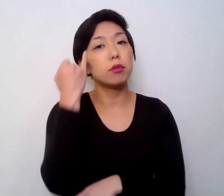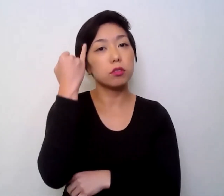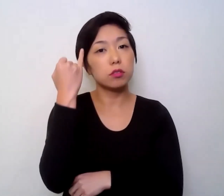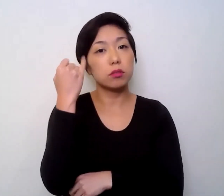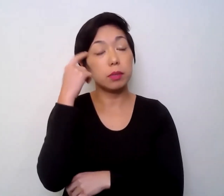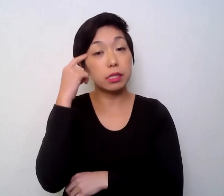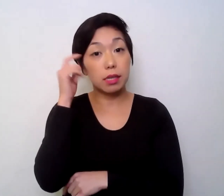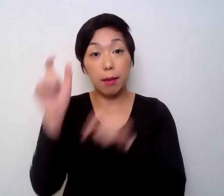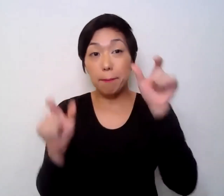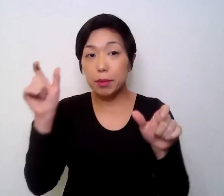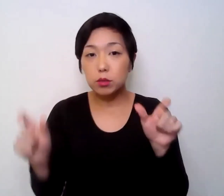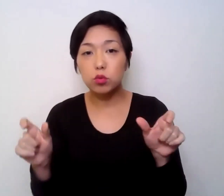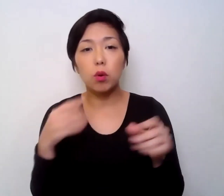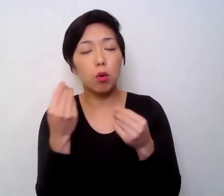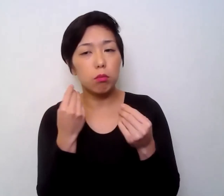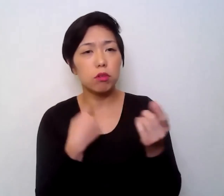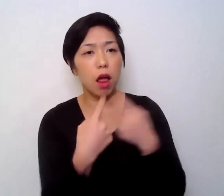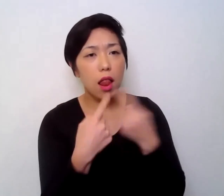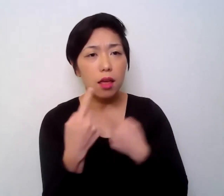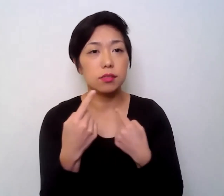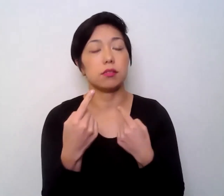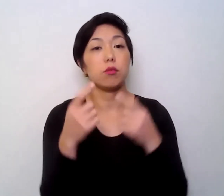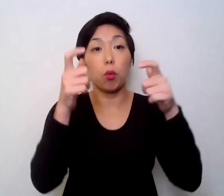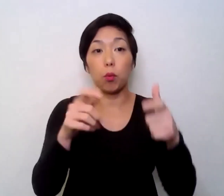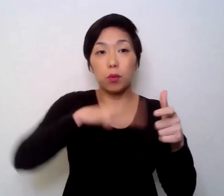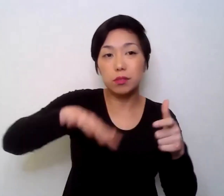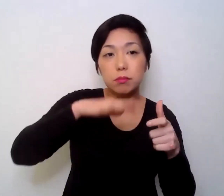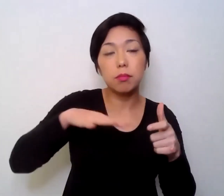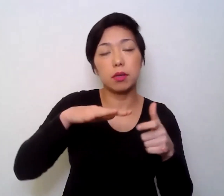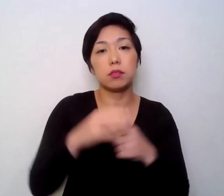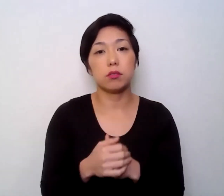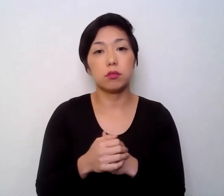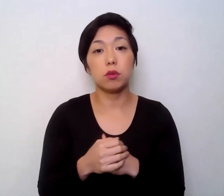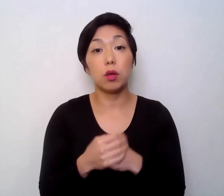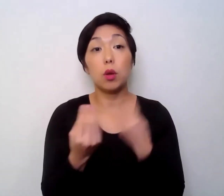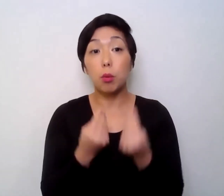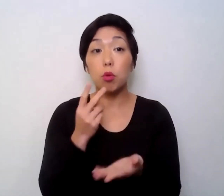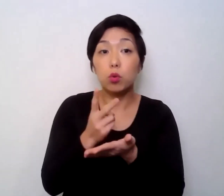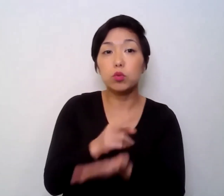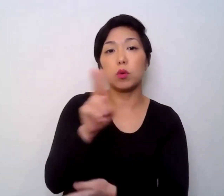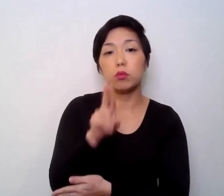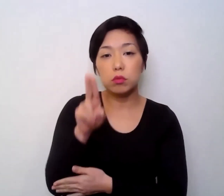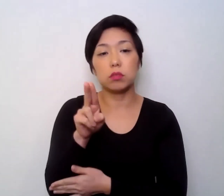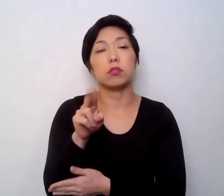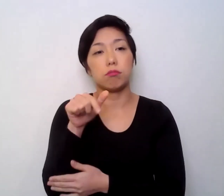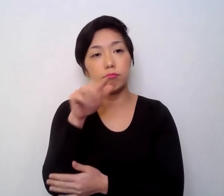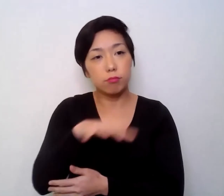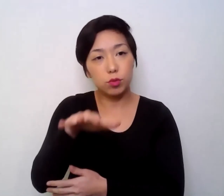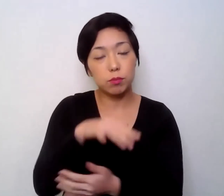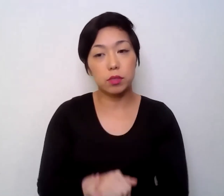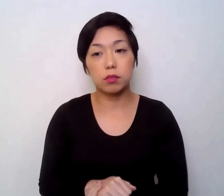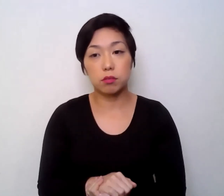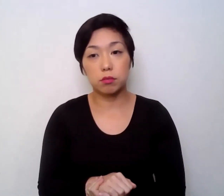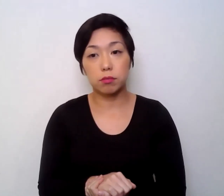relaciona com o bem e como ele pode continuar utilizando esse bem quais são as políticas talvez que a gente possa